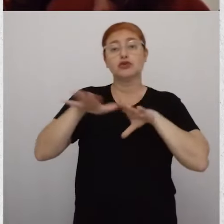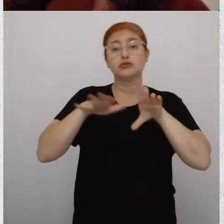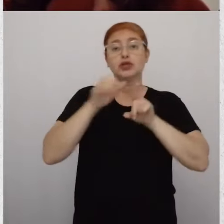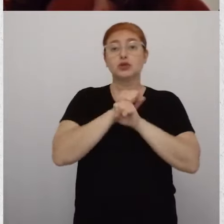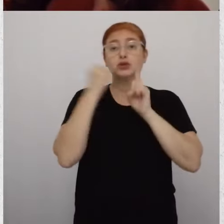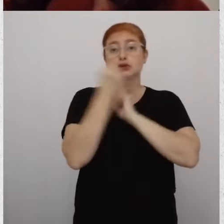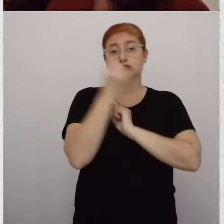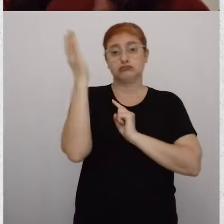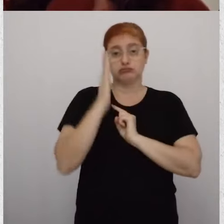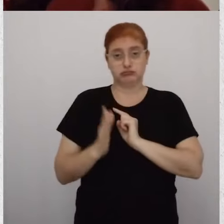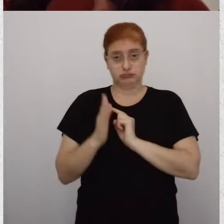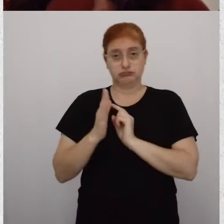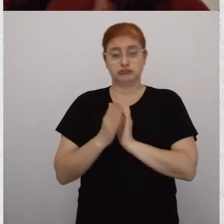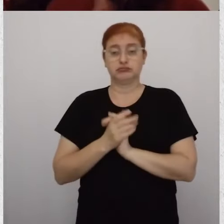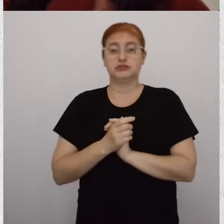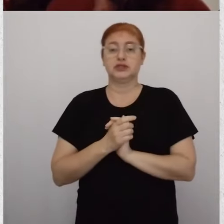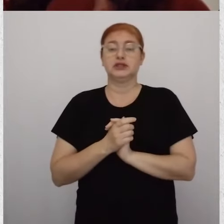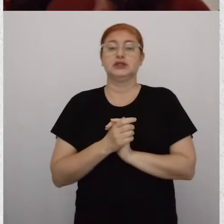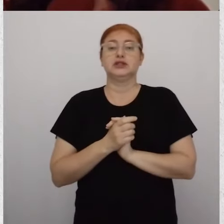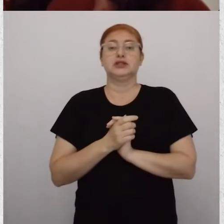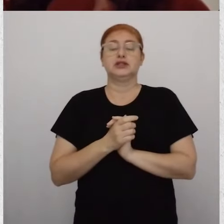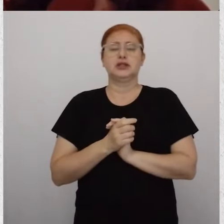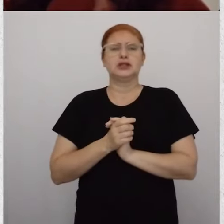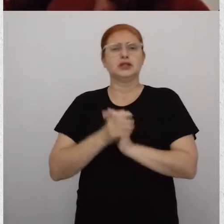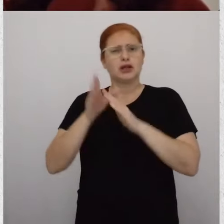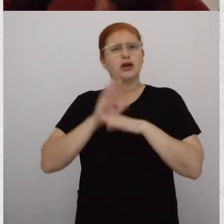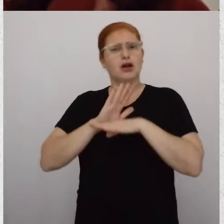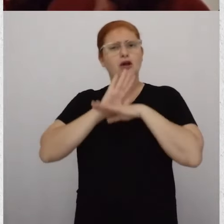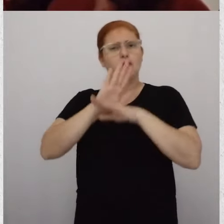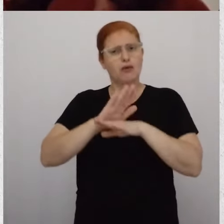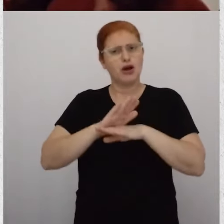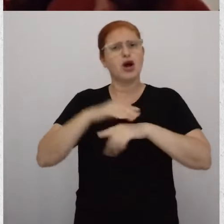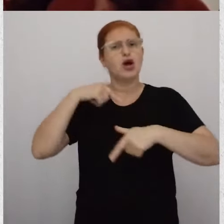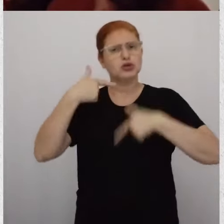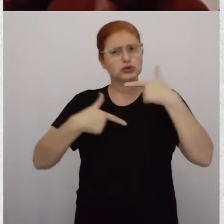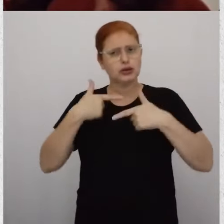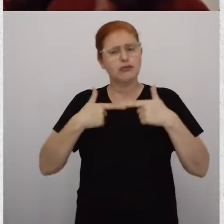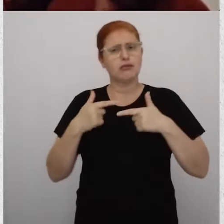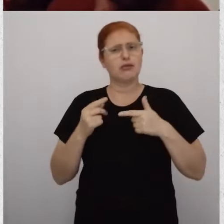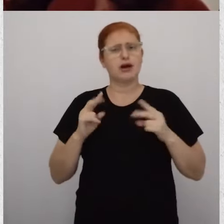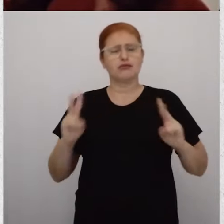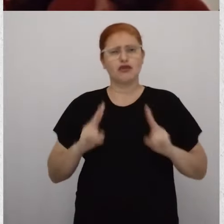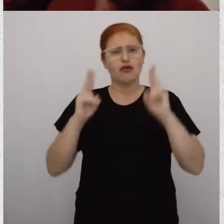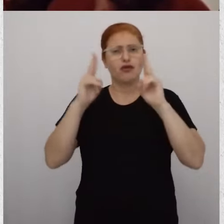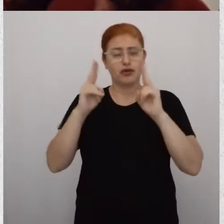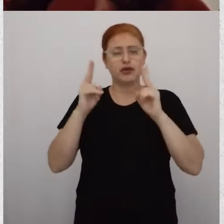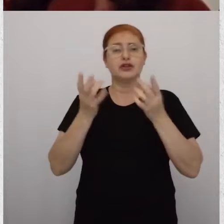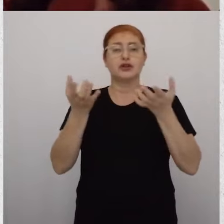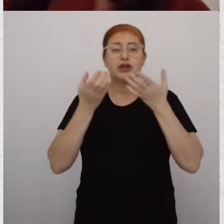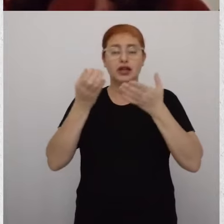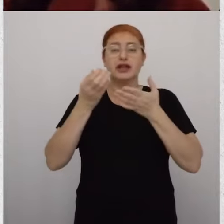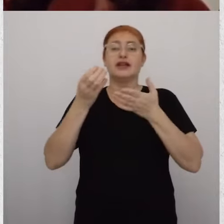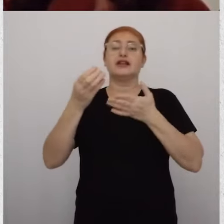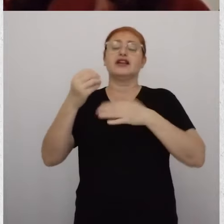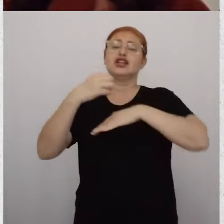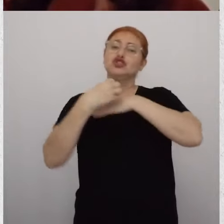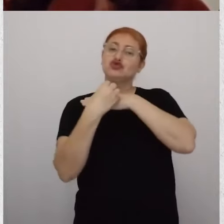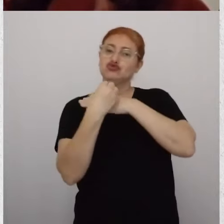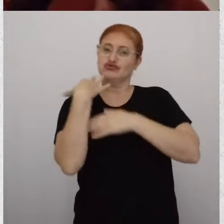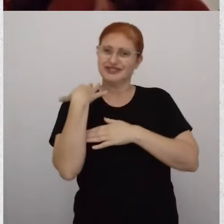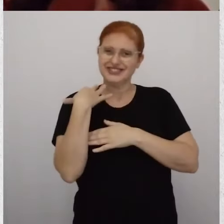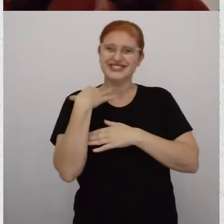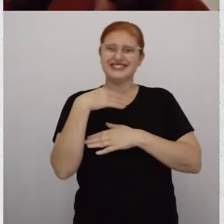social no Brasil. E essa é uma contribuição muito rica. E aí eu queria que tu desse a dica aí, deixasse